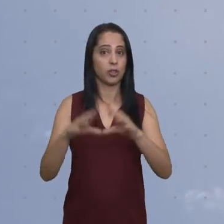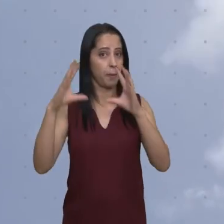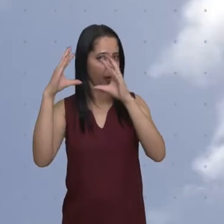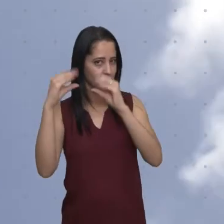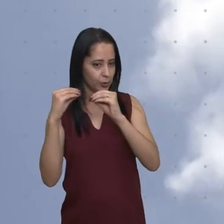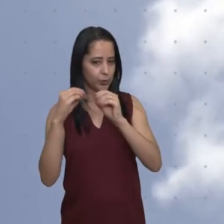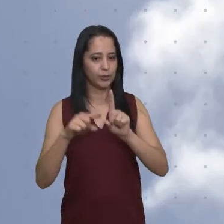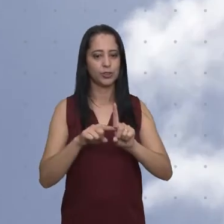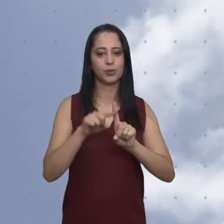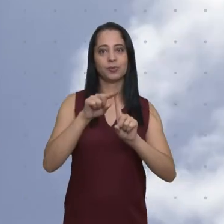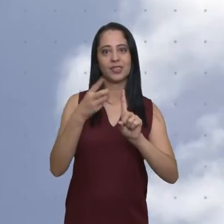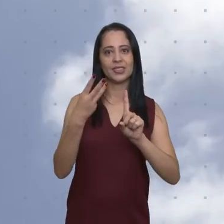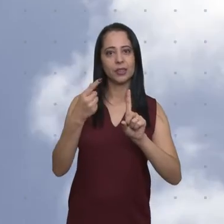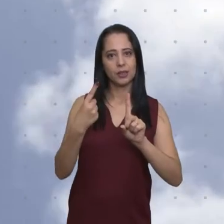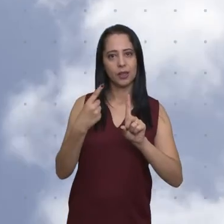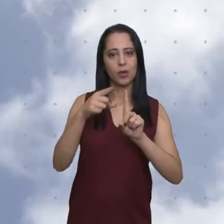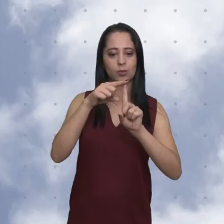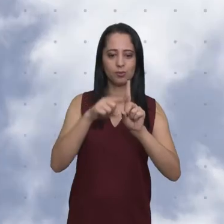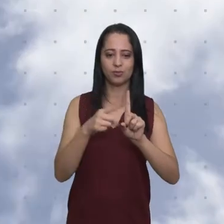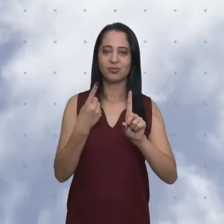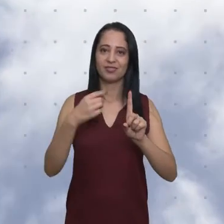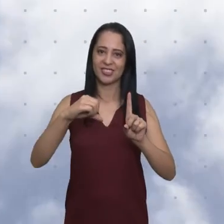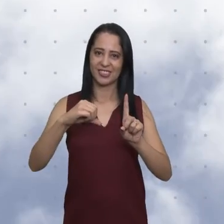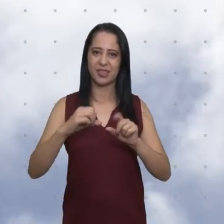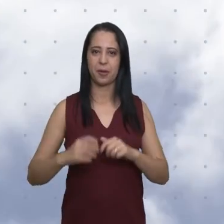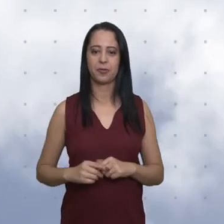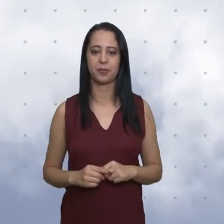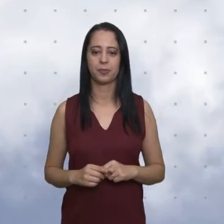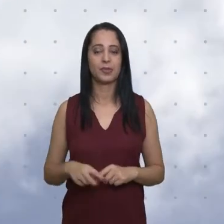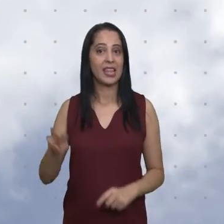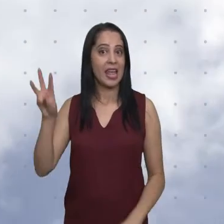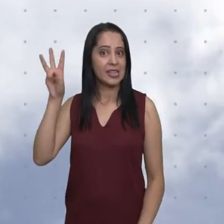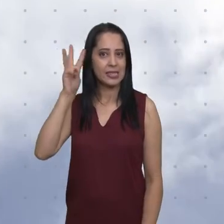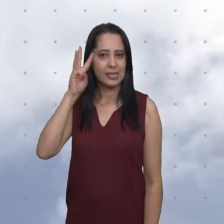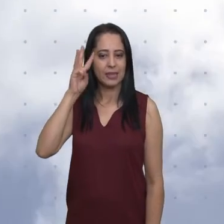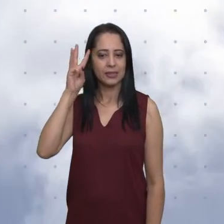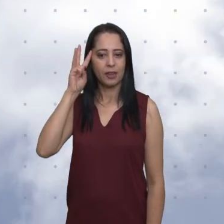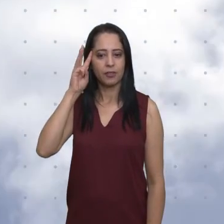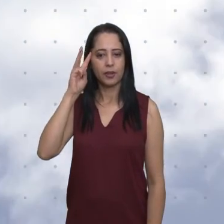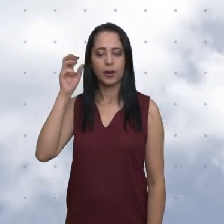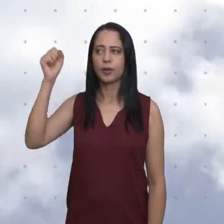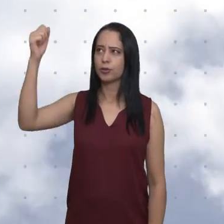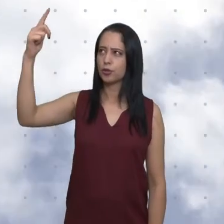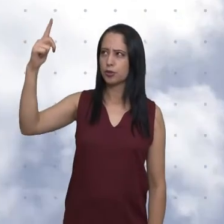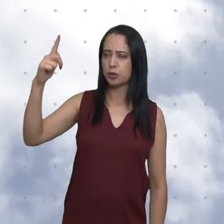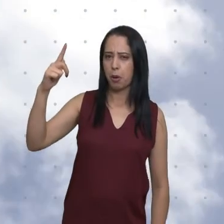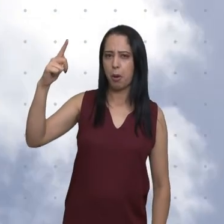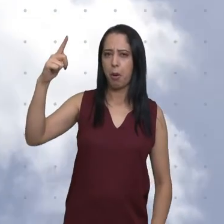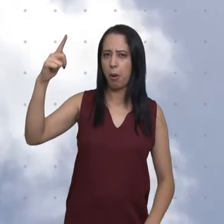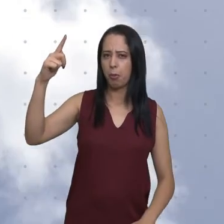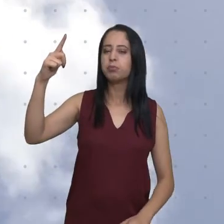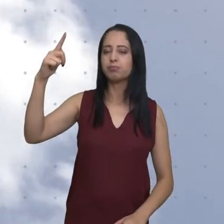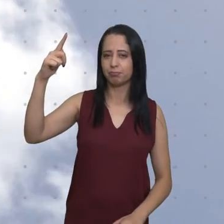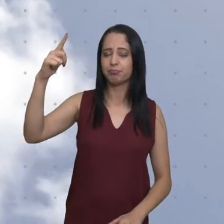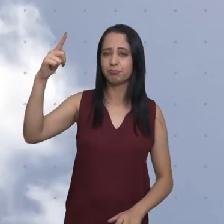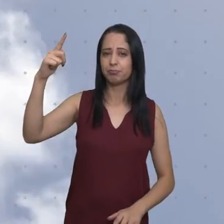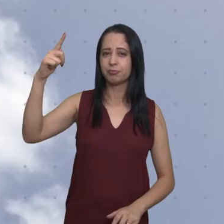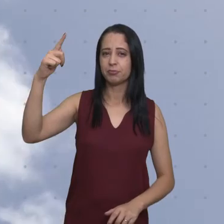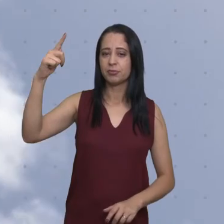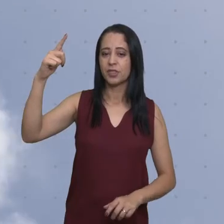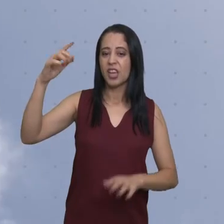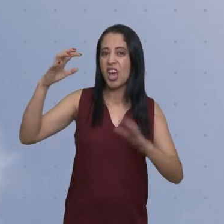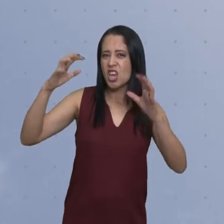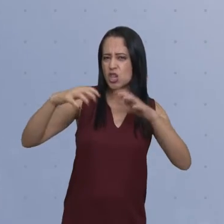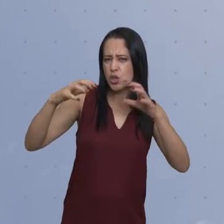à noite. Máxima de 31 graus, mínima 19. Na terça, o tempo permanece o mesmo, muito sol durante